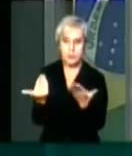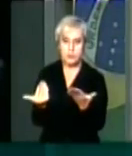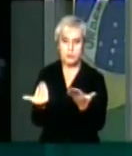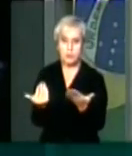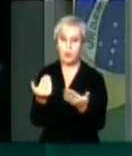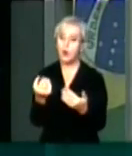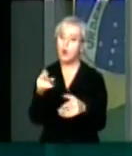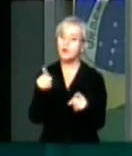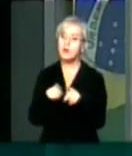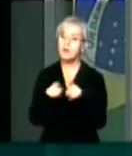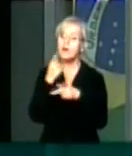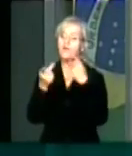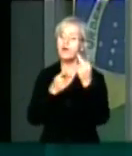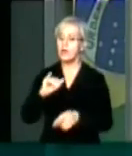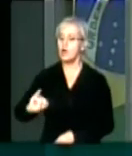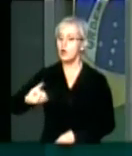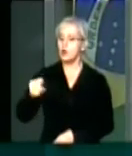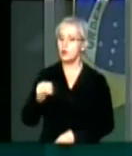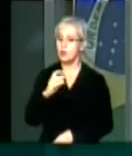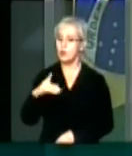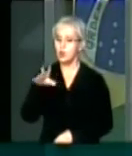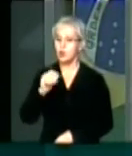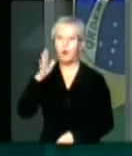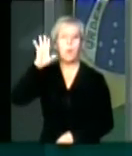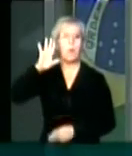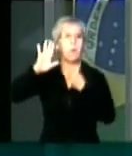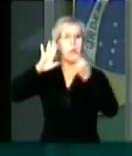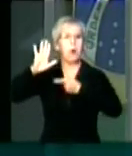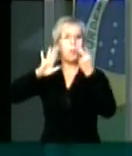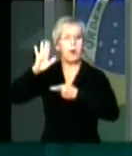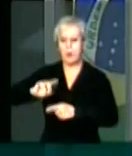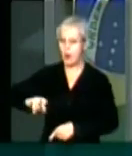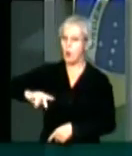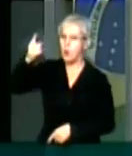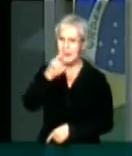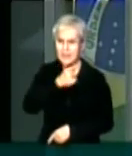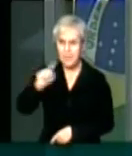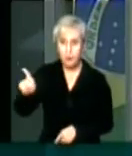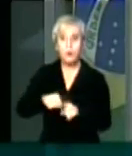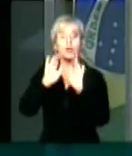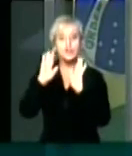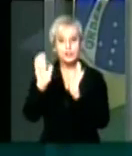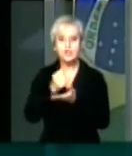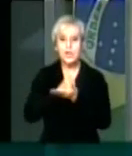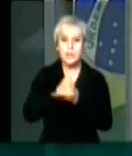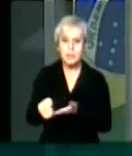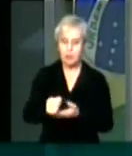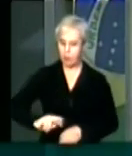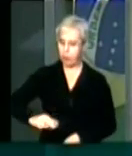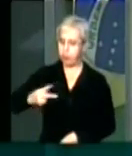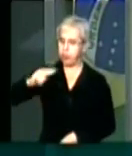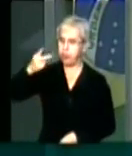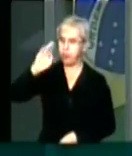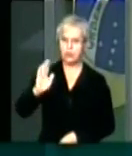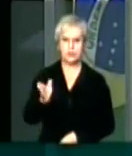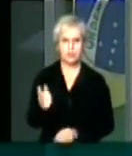que não falar sobre os juros que ela prometeu em campanha que não iria aumentar e que já o